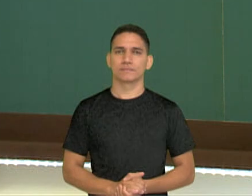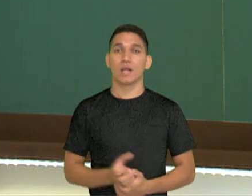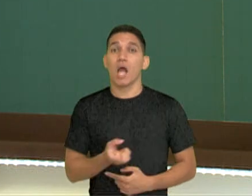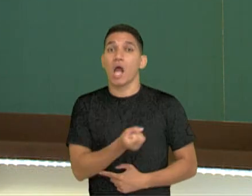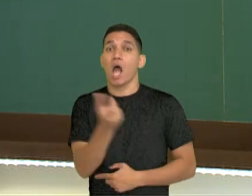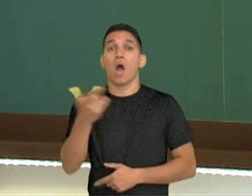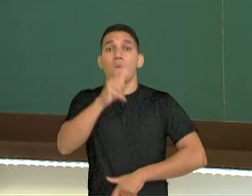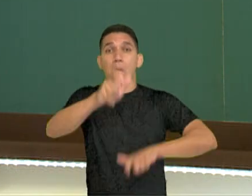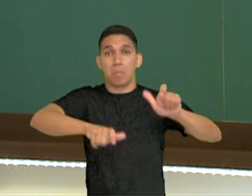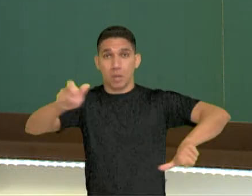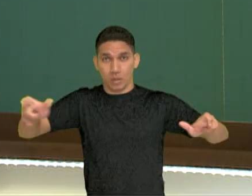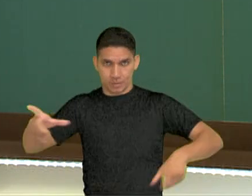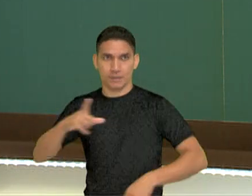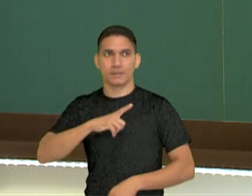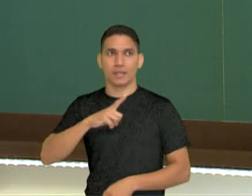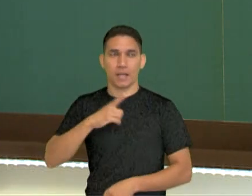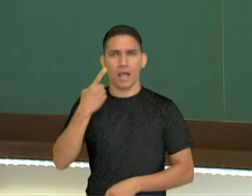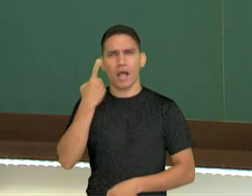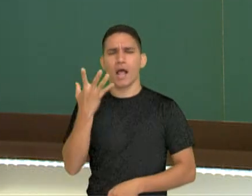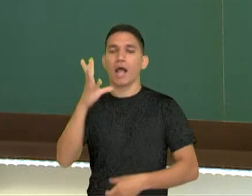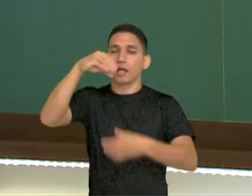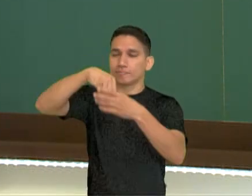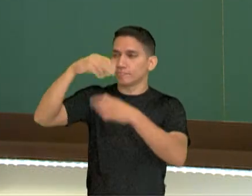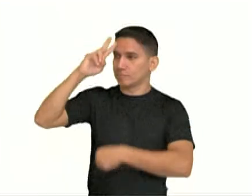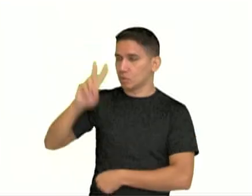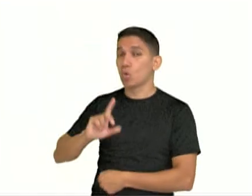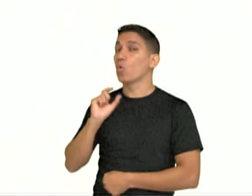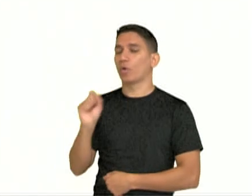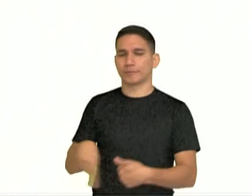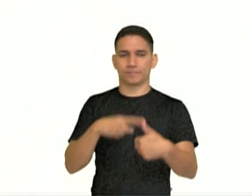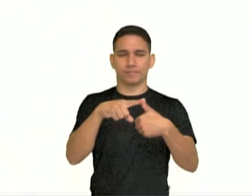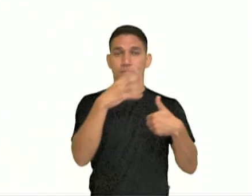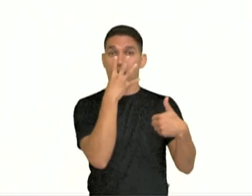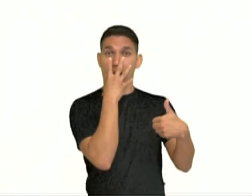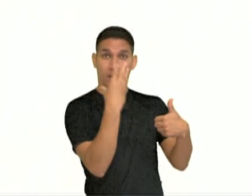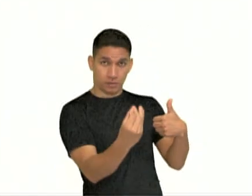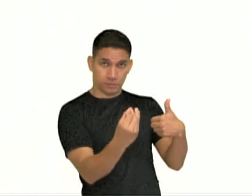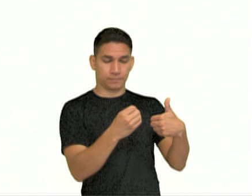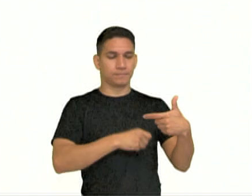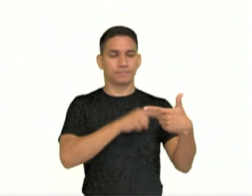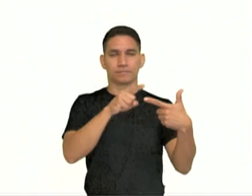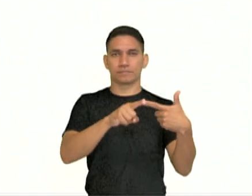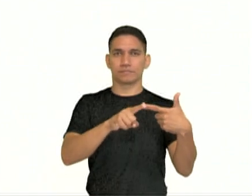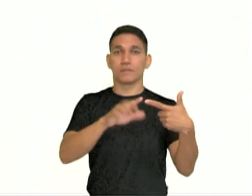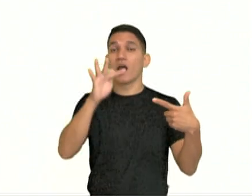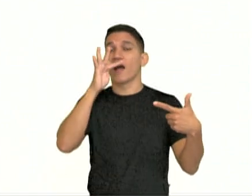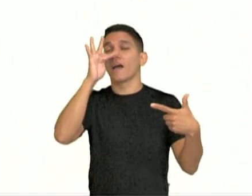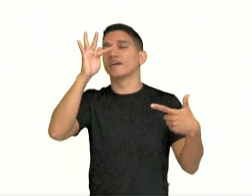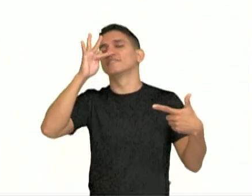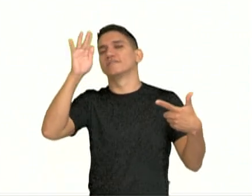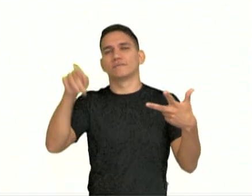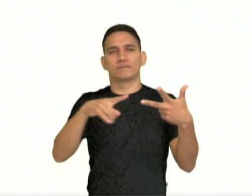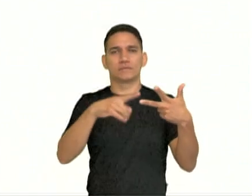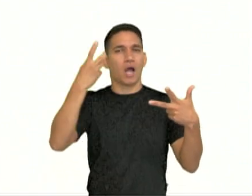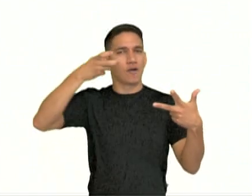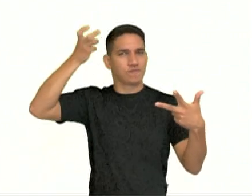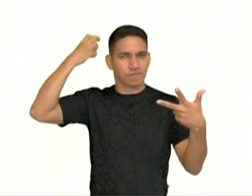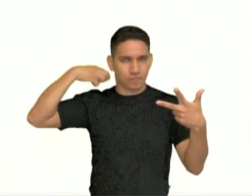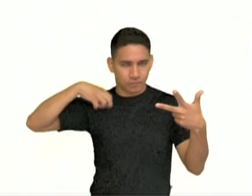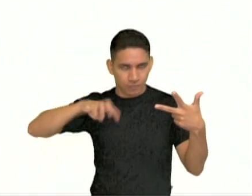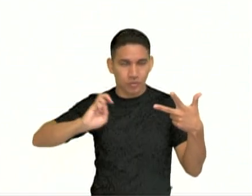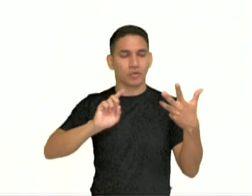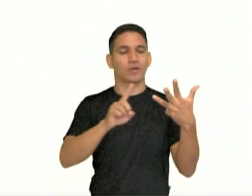Alguns dos personagens, né, que aparecem na história são a raposa, certo? A rosa, o carneiro,